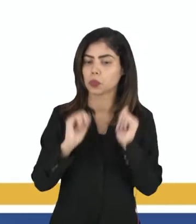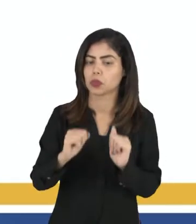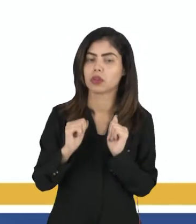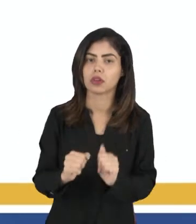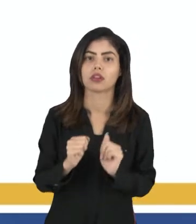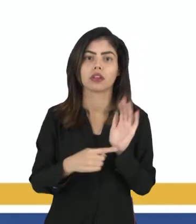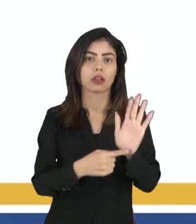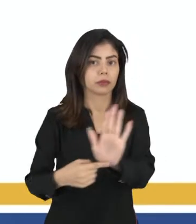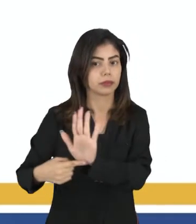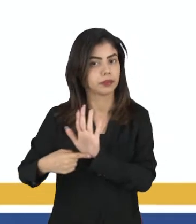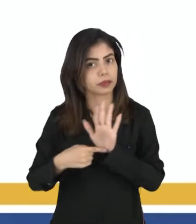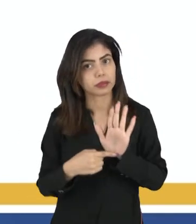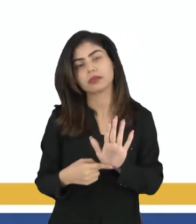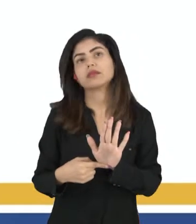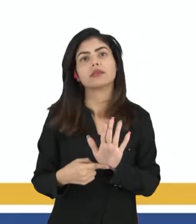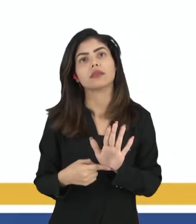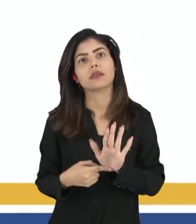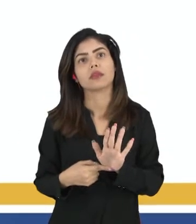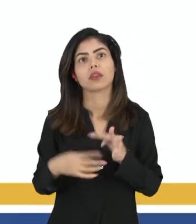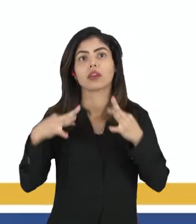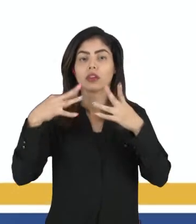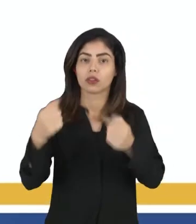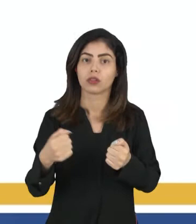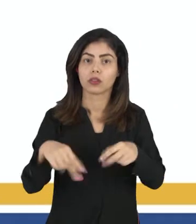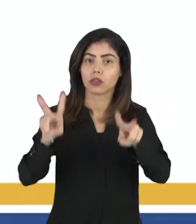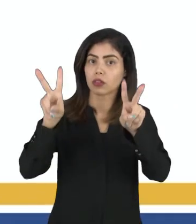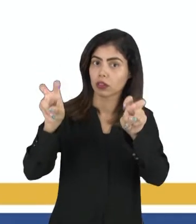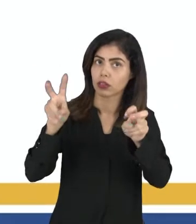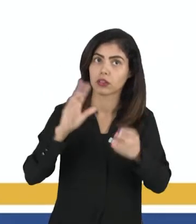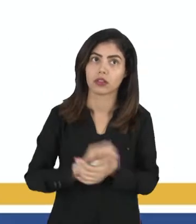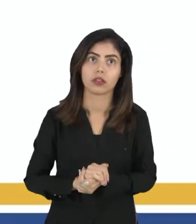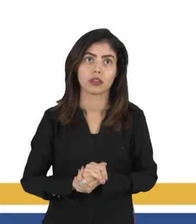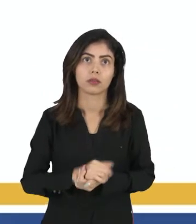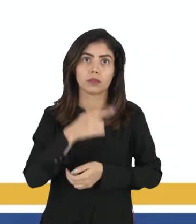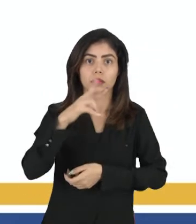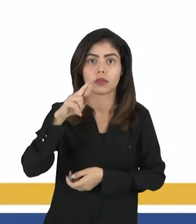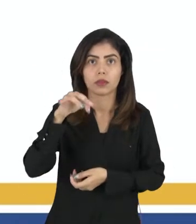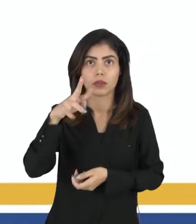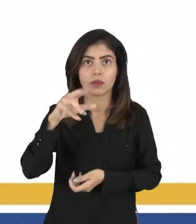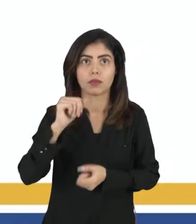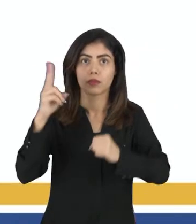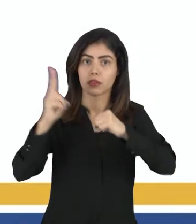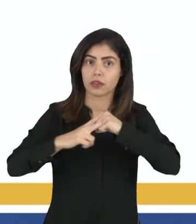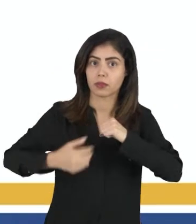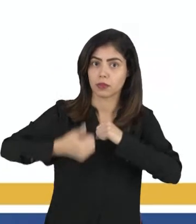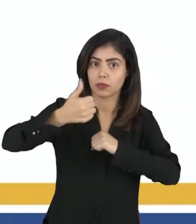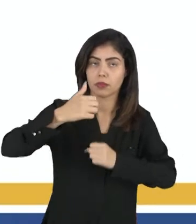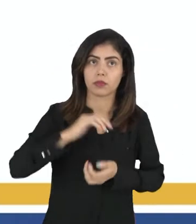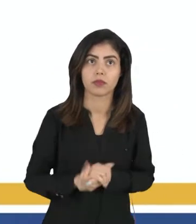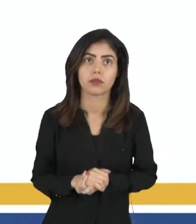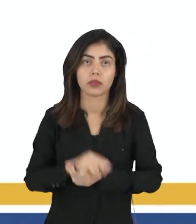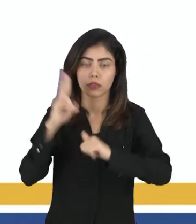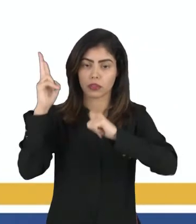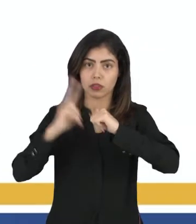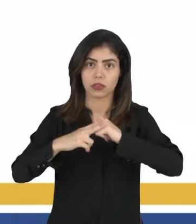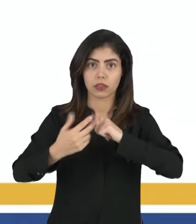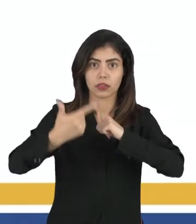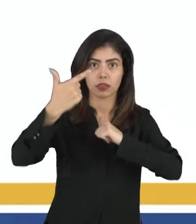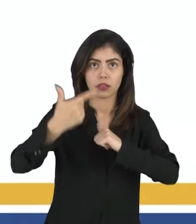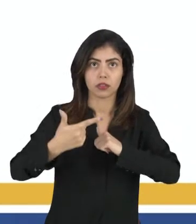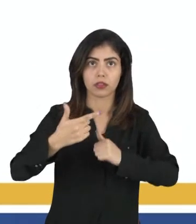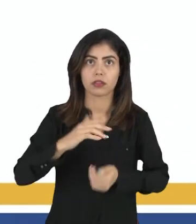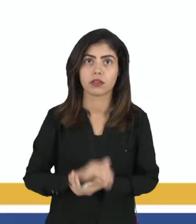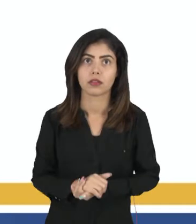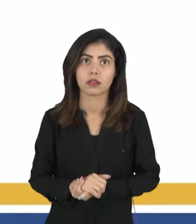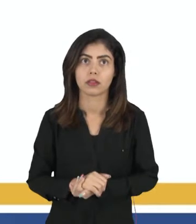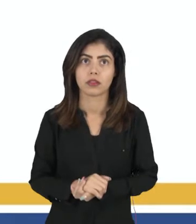podem representar mediante o seguinte esquema gramatical: verbo 1 e verbo